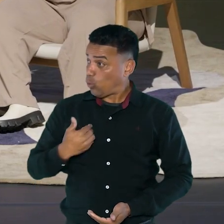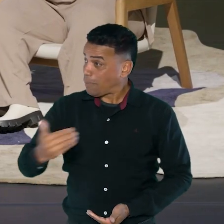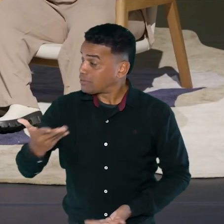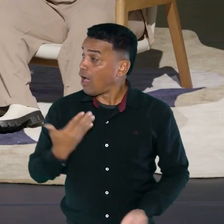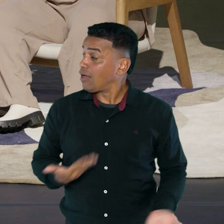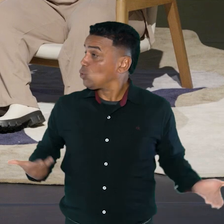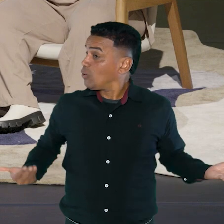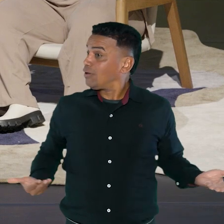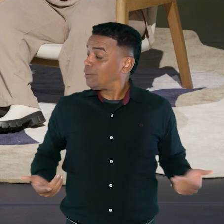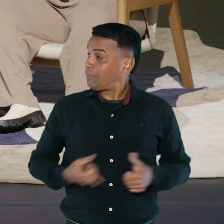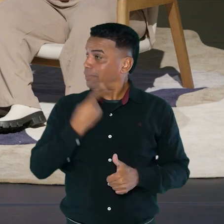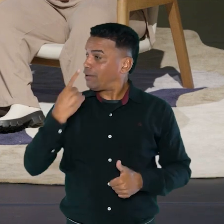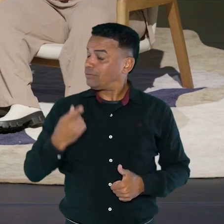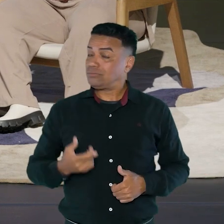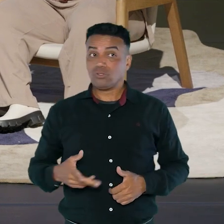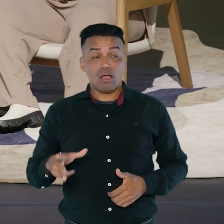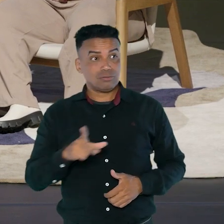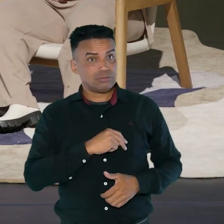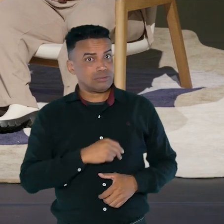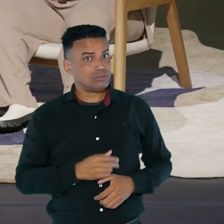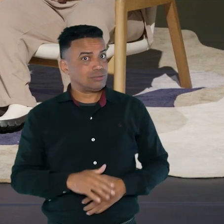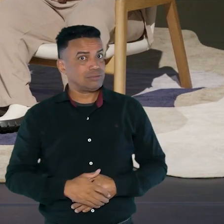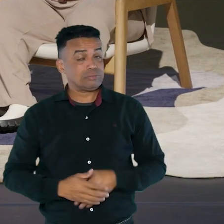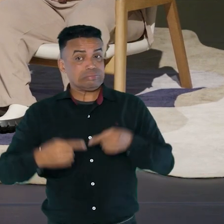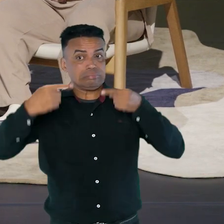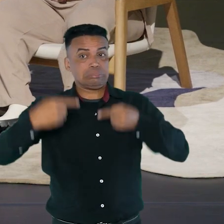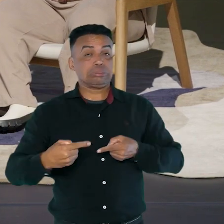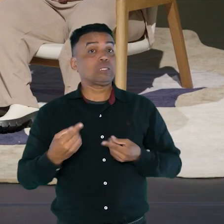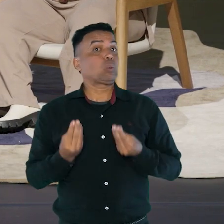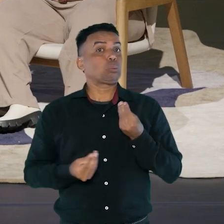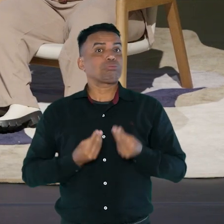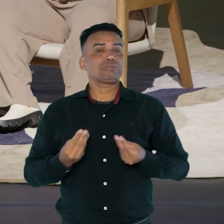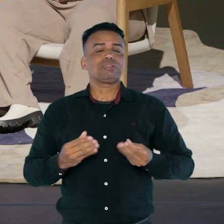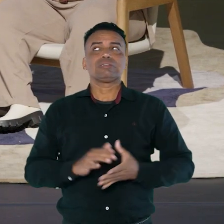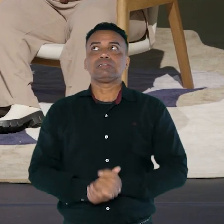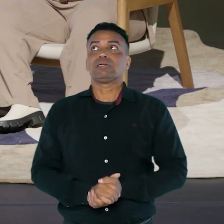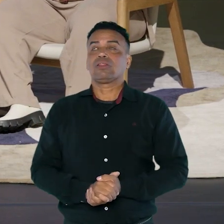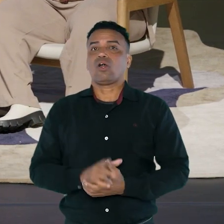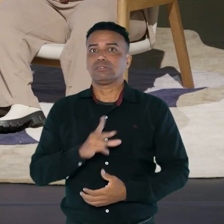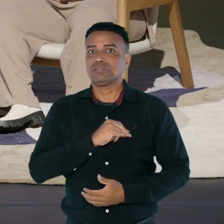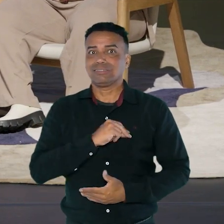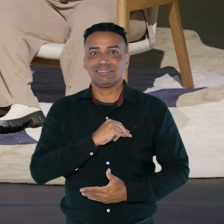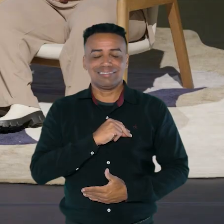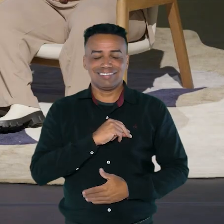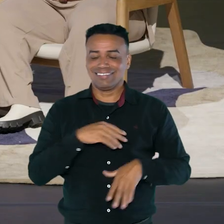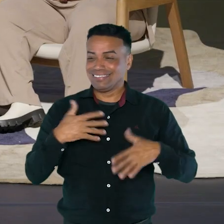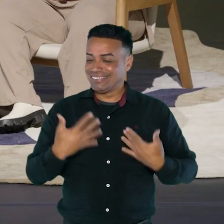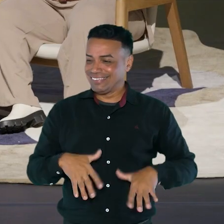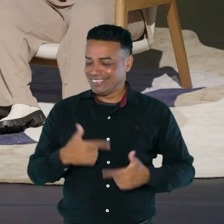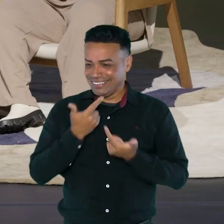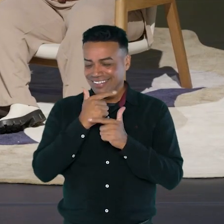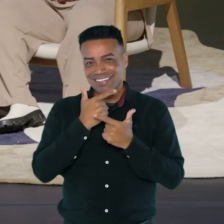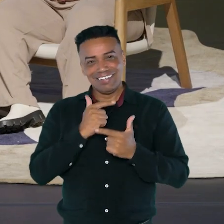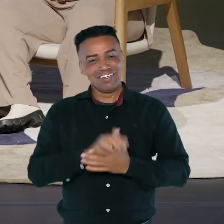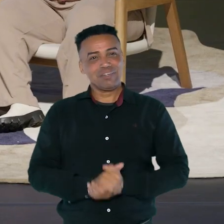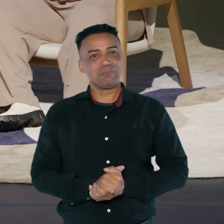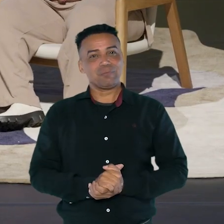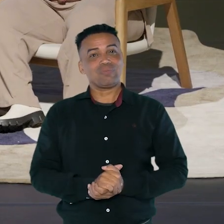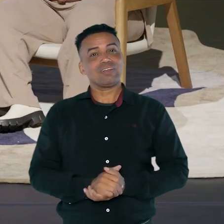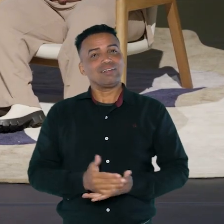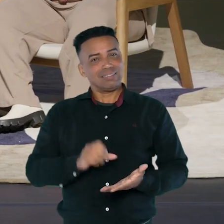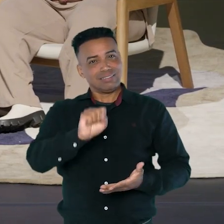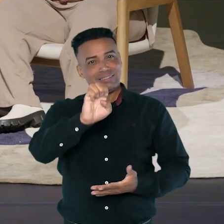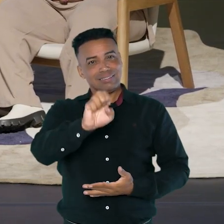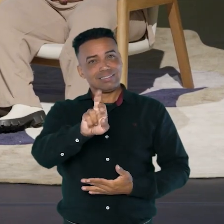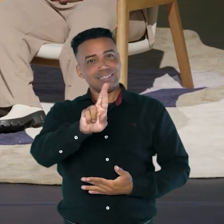Você devia ter começado comigo. Enquanto Semaia falava, Sérgio Vaz colocou 2 de seus livros em pé na mesa de apoio ao